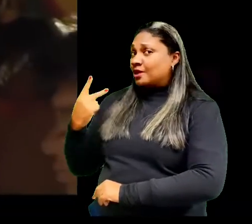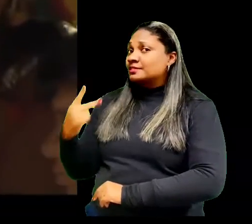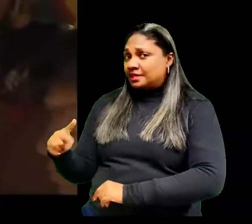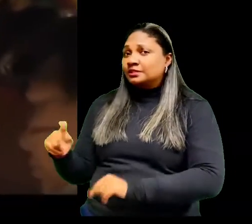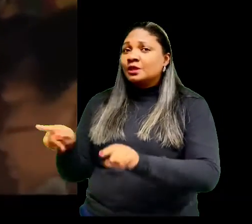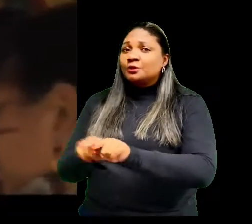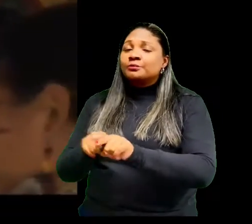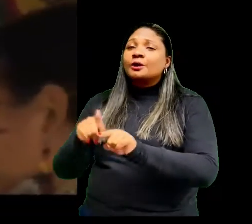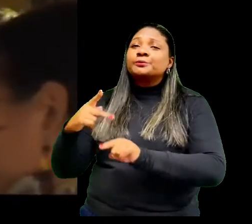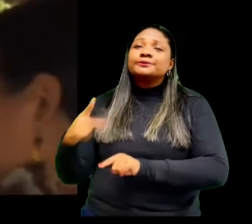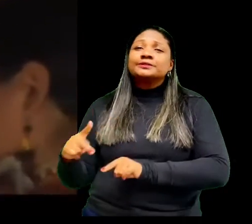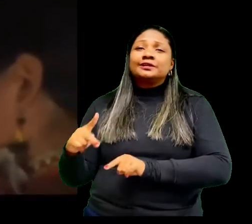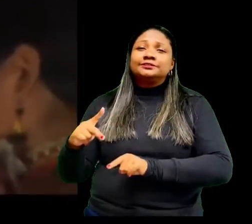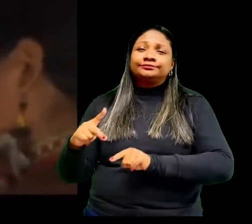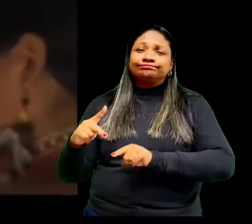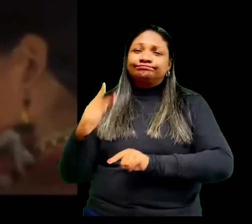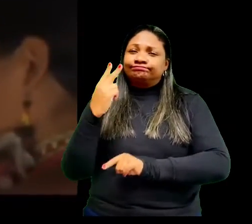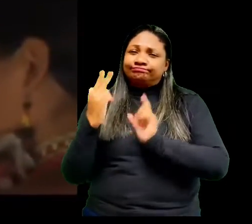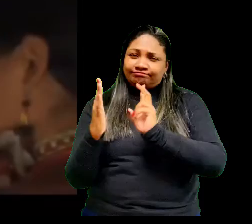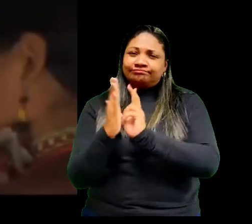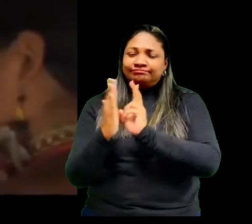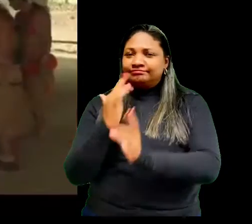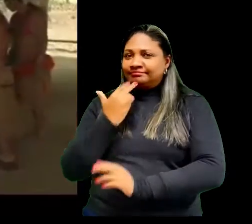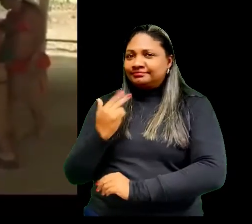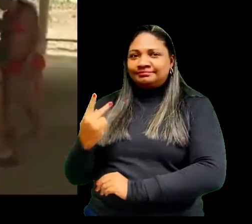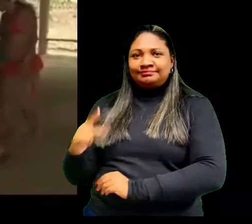do tronco linguístico Macro-G.